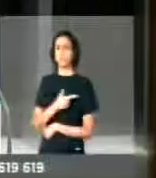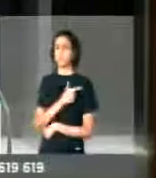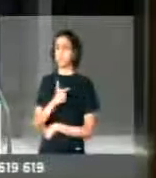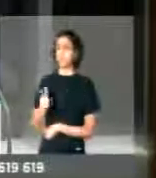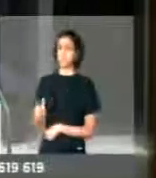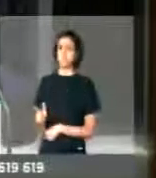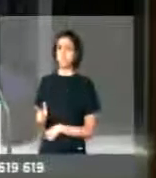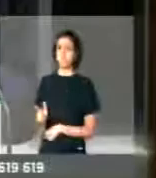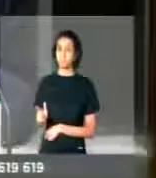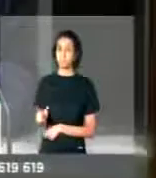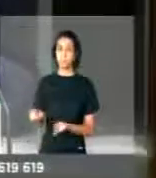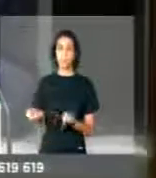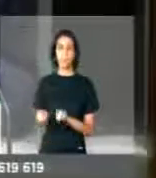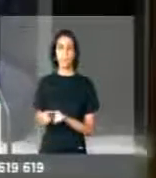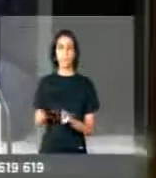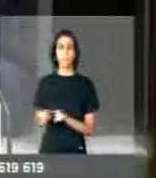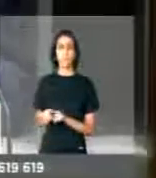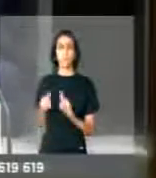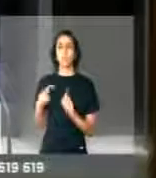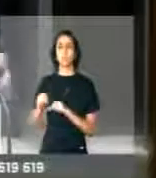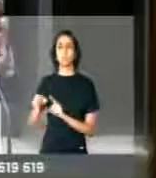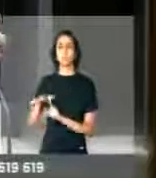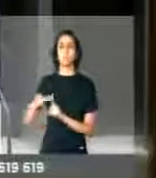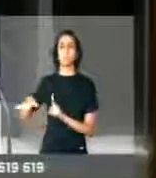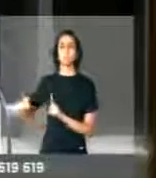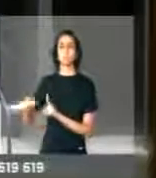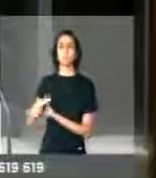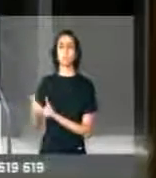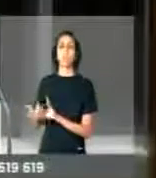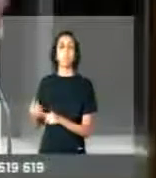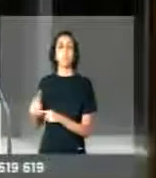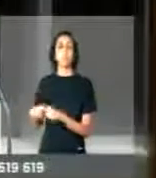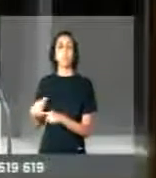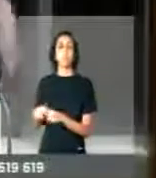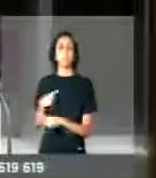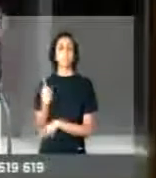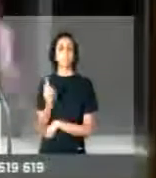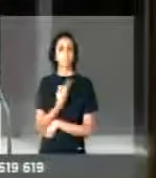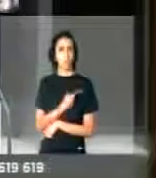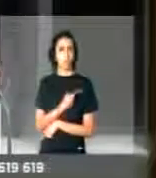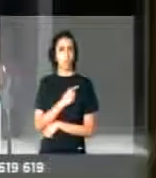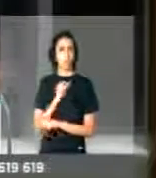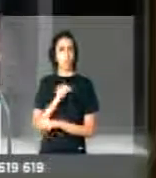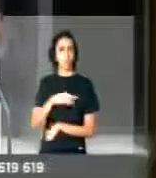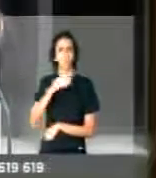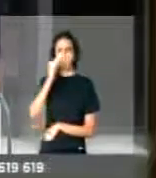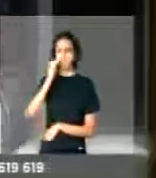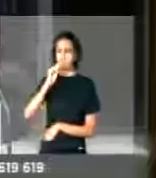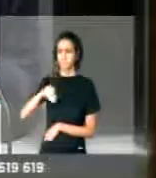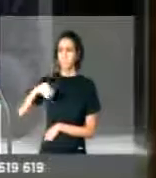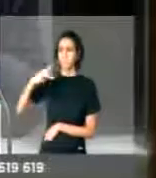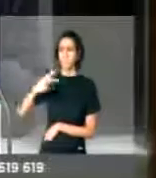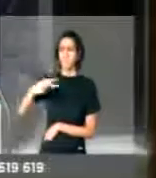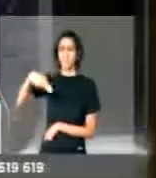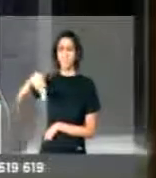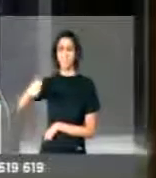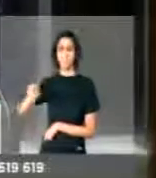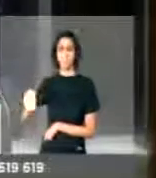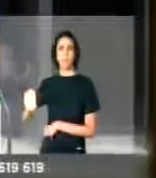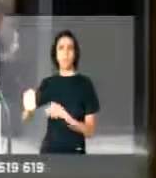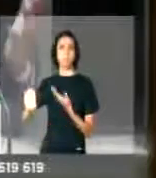e ofensa à cidadania, pois estamos relegando o Plano Nacional de